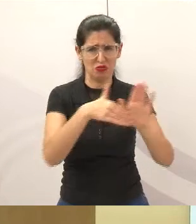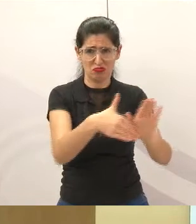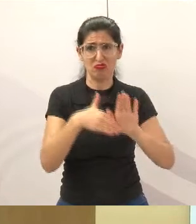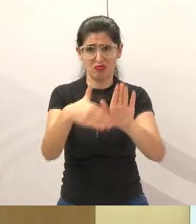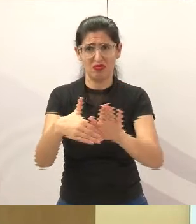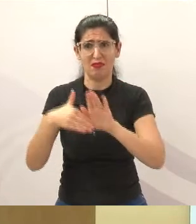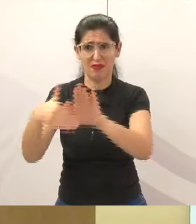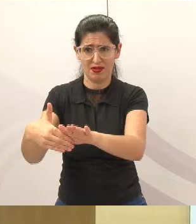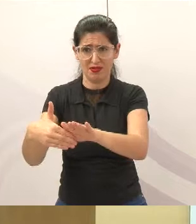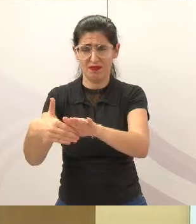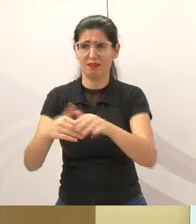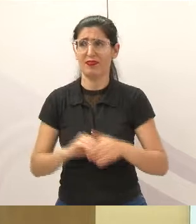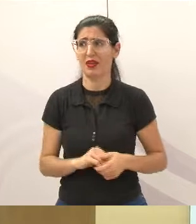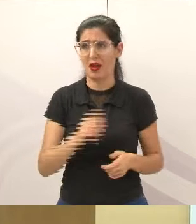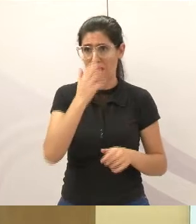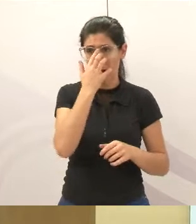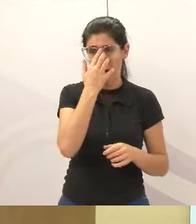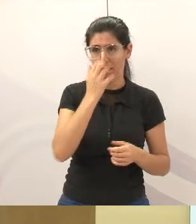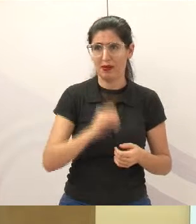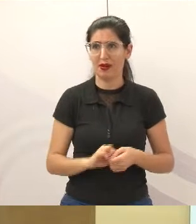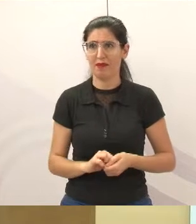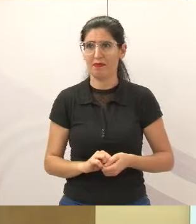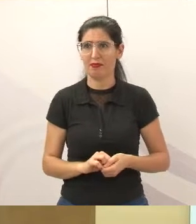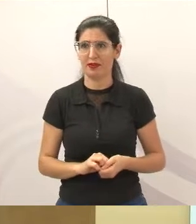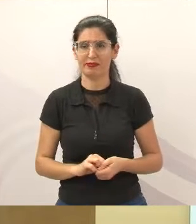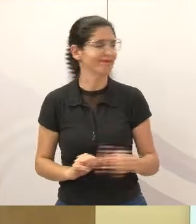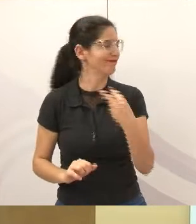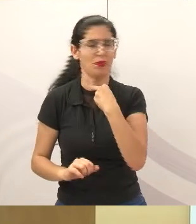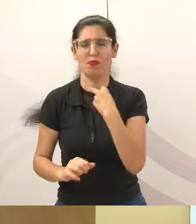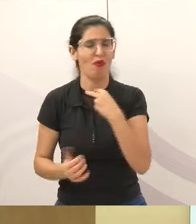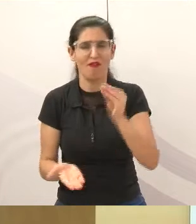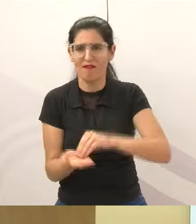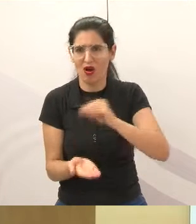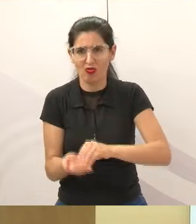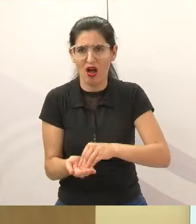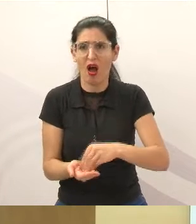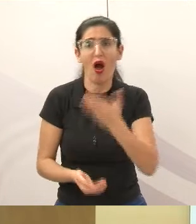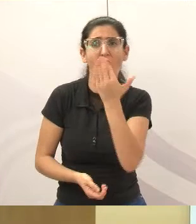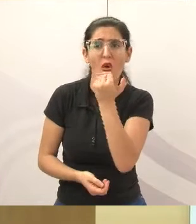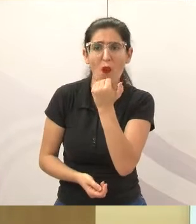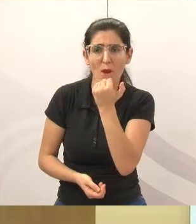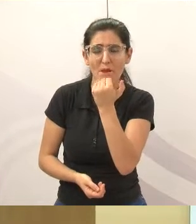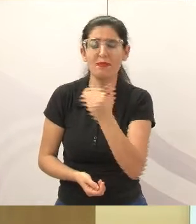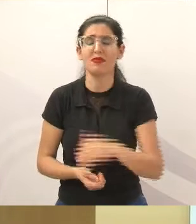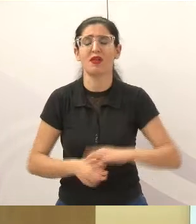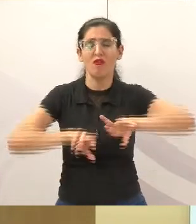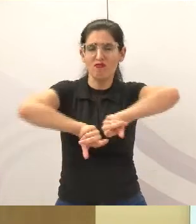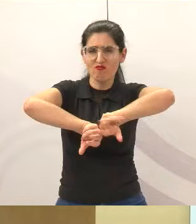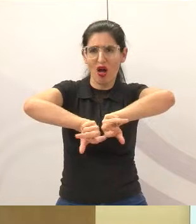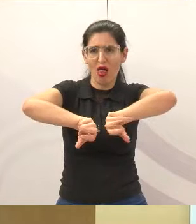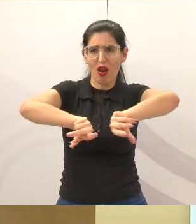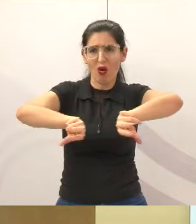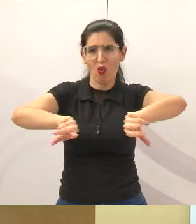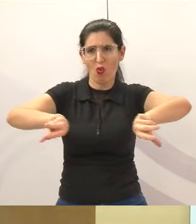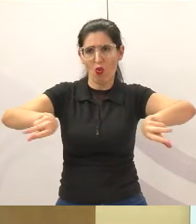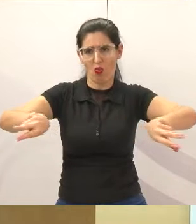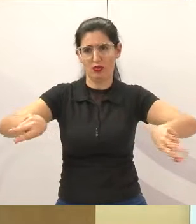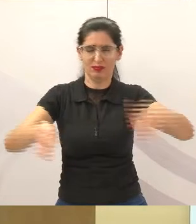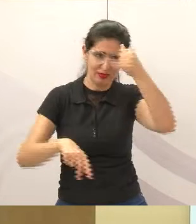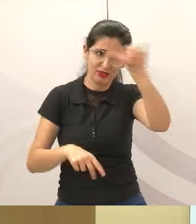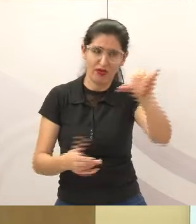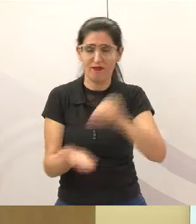e não deixar que nos falte o acesso a alimentos e outros bens tão essenciais para a nossa